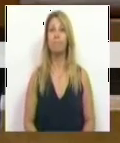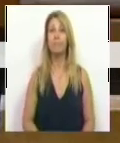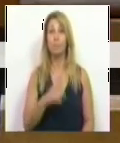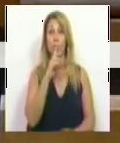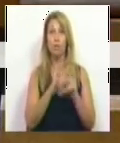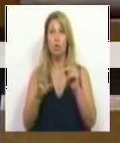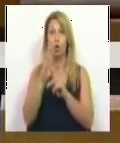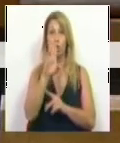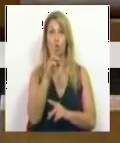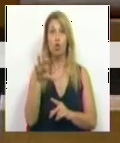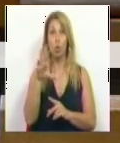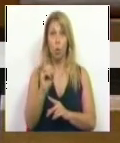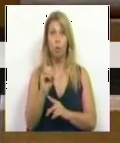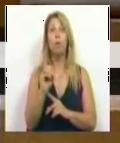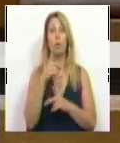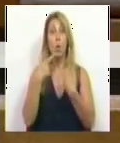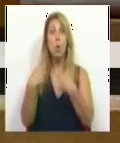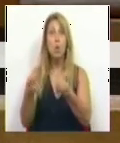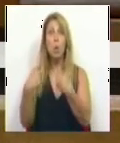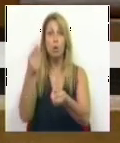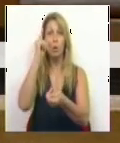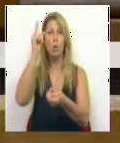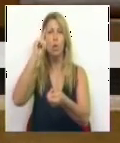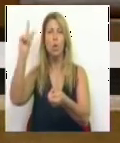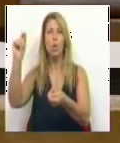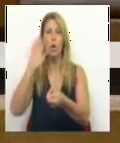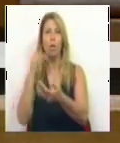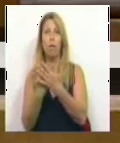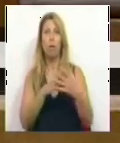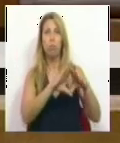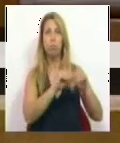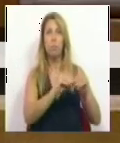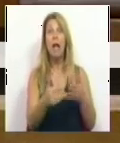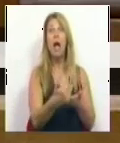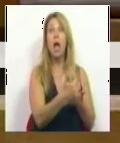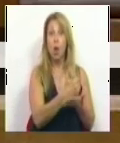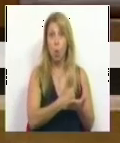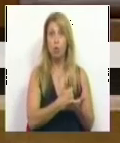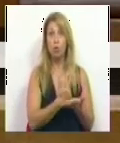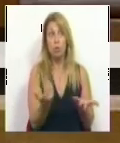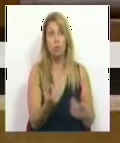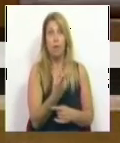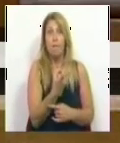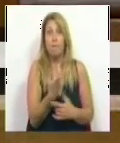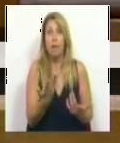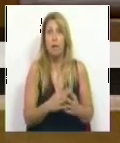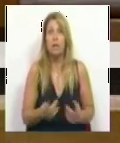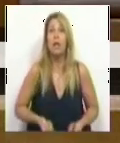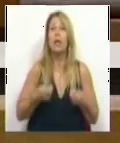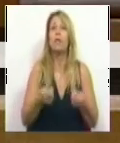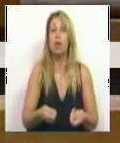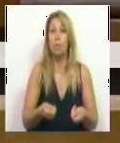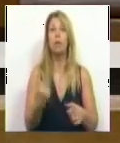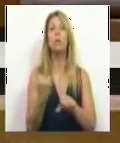custo exorbitante que drenam recursos que faltam dramaticamente no investimento e nos